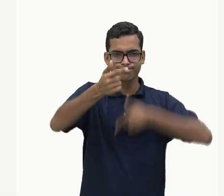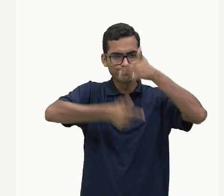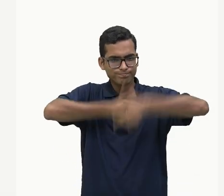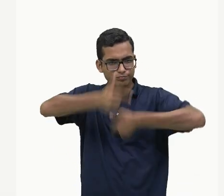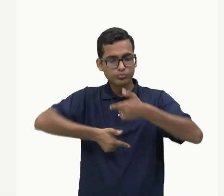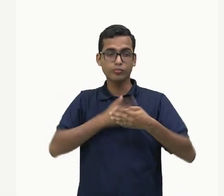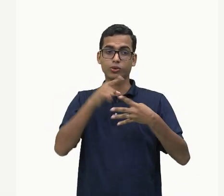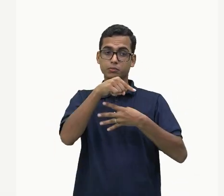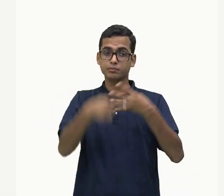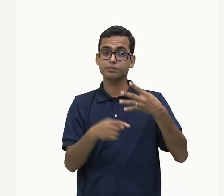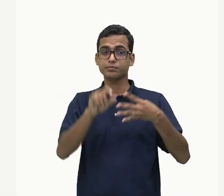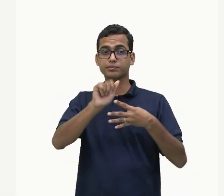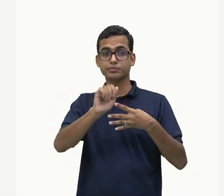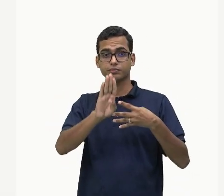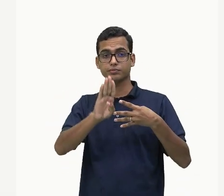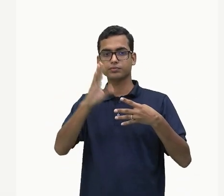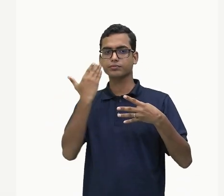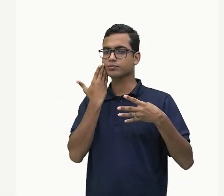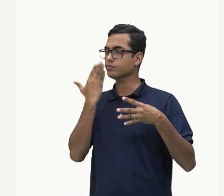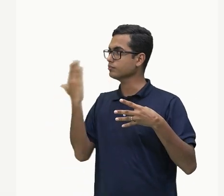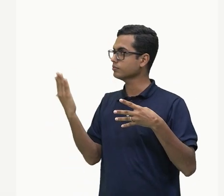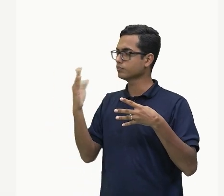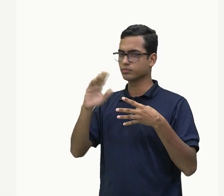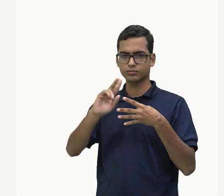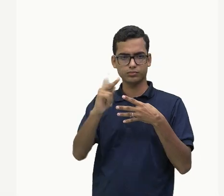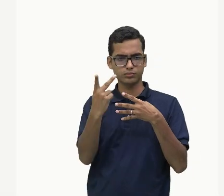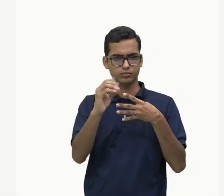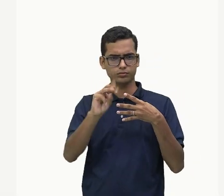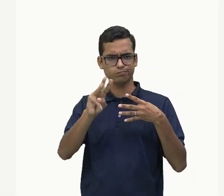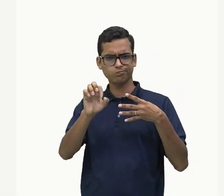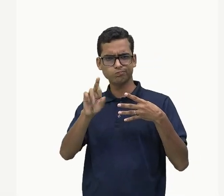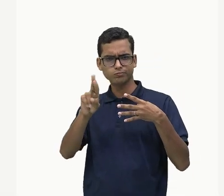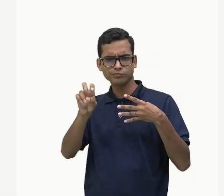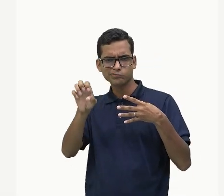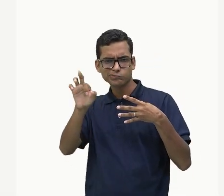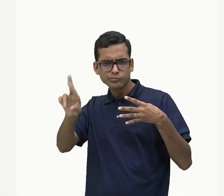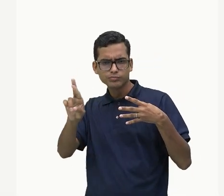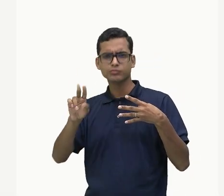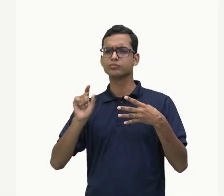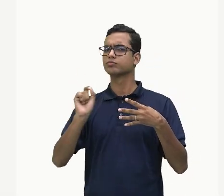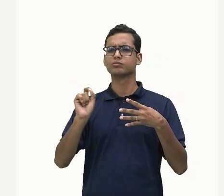Portanto, enfim, no entanto, eu vou colocar aqui entretanto, tá? Que